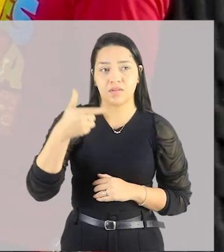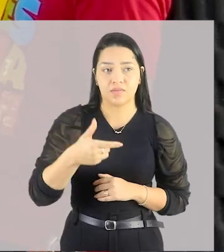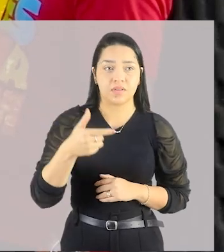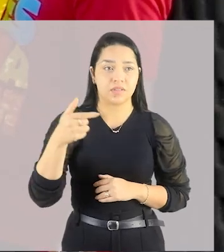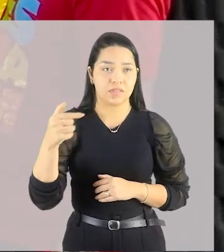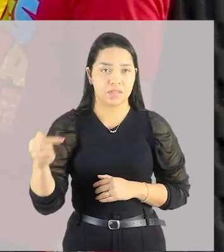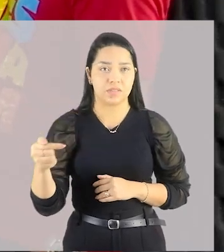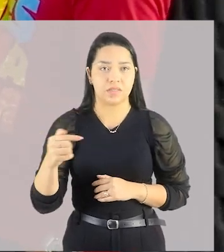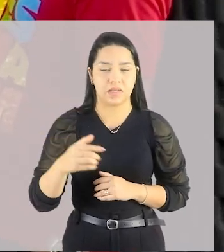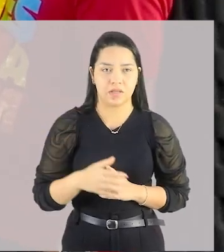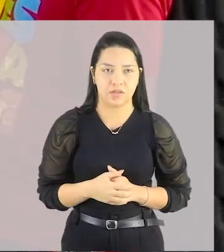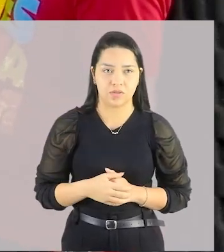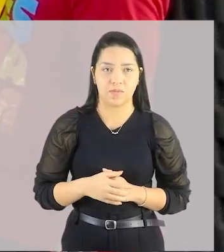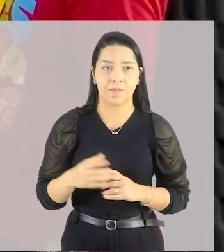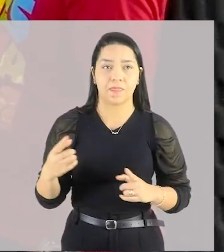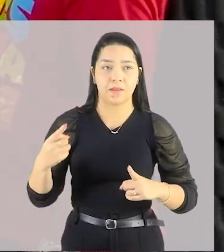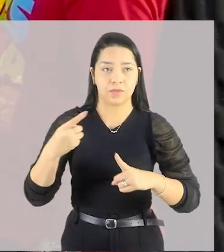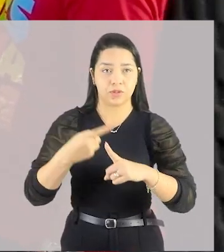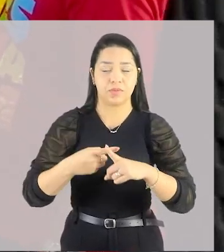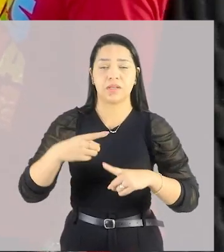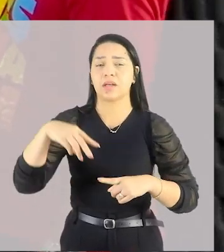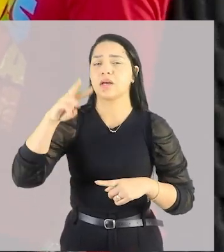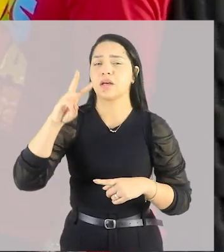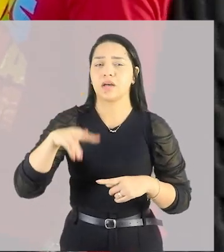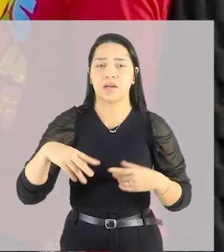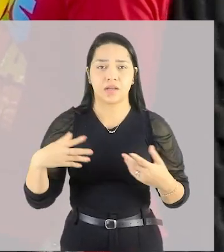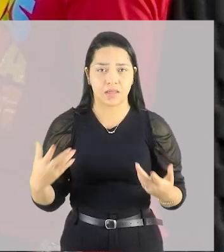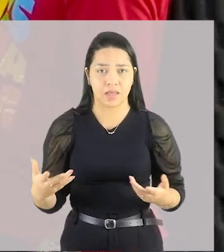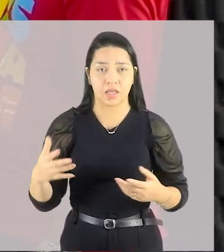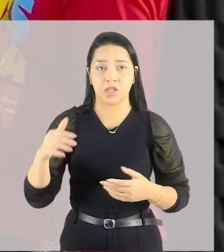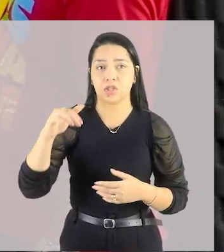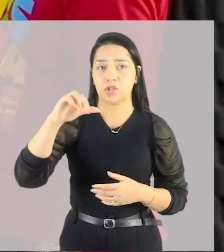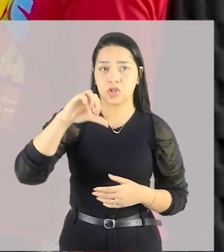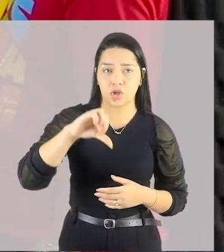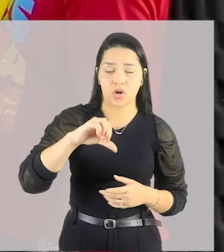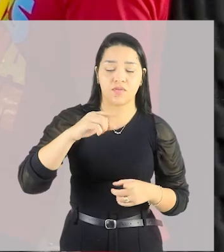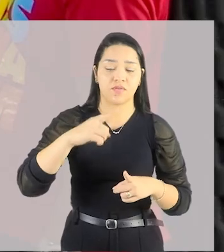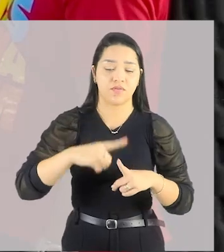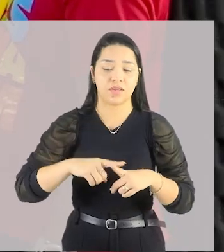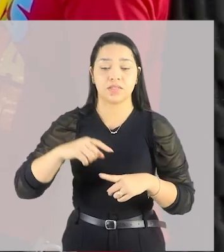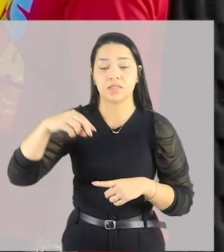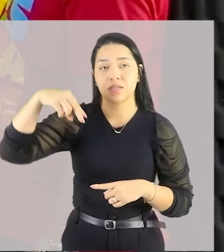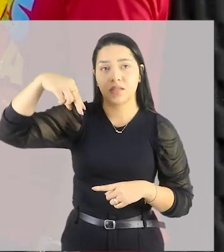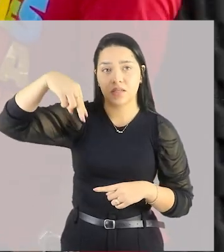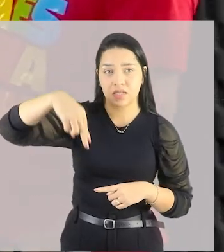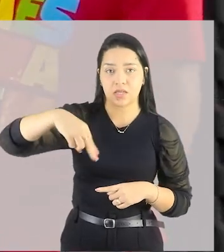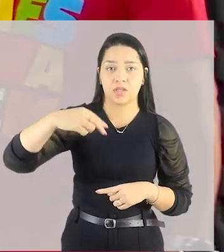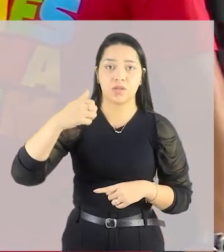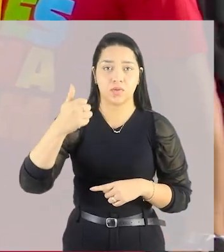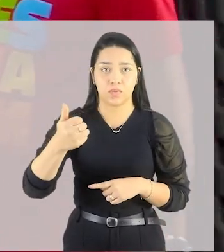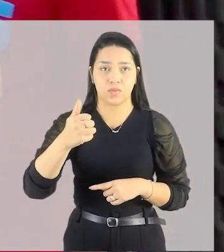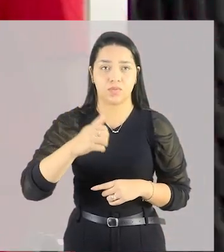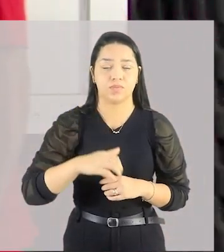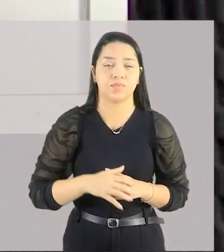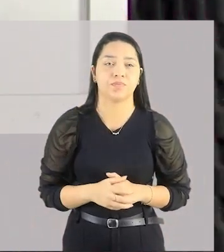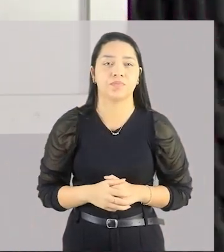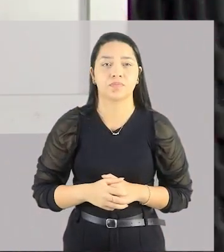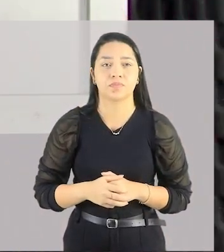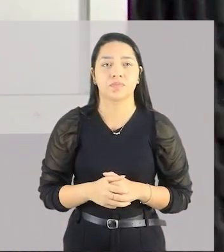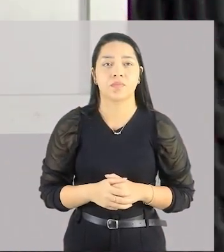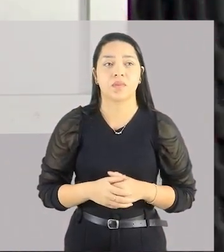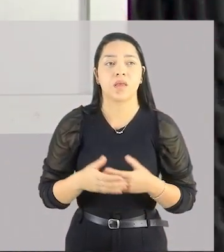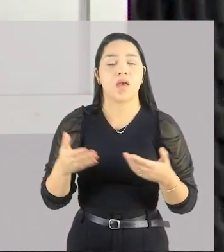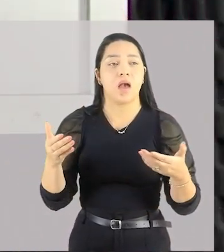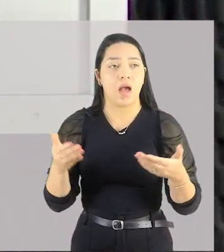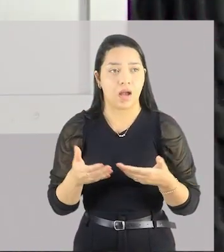e vou resolver essa potência. 3 elevado à quarta é 81, que multiplica